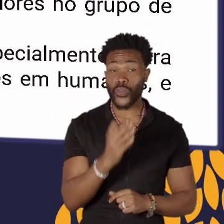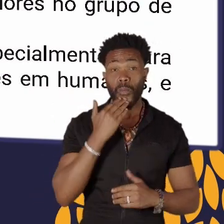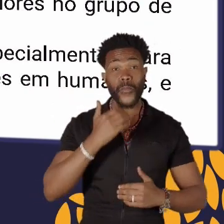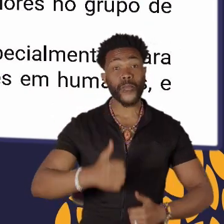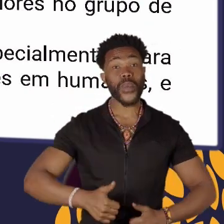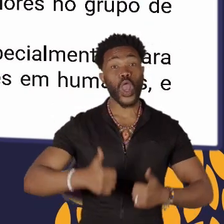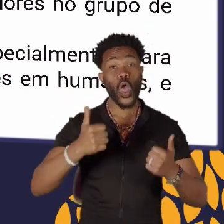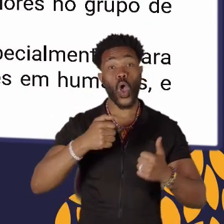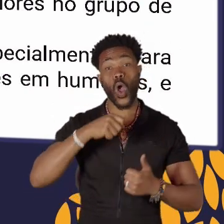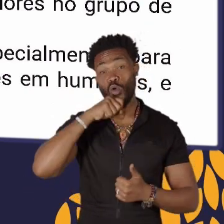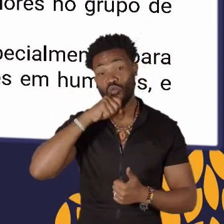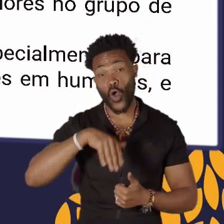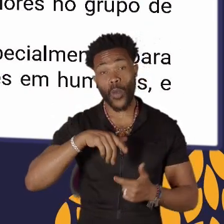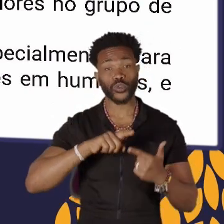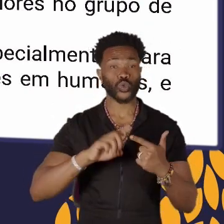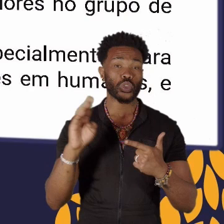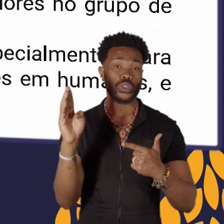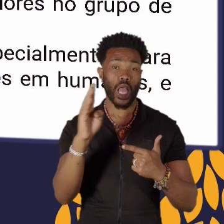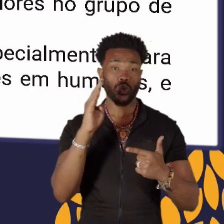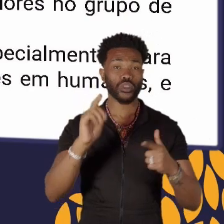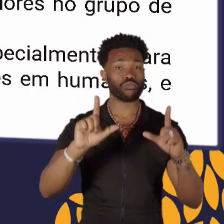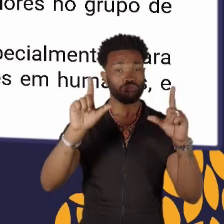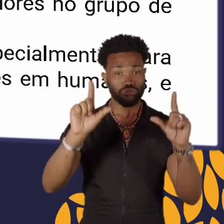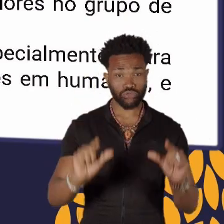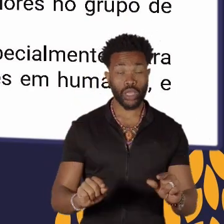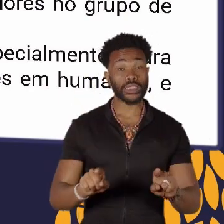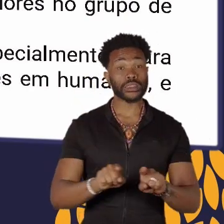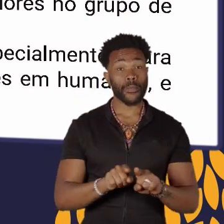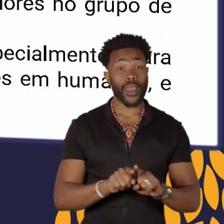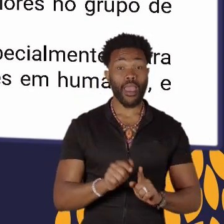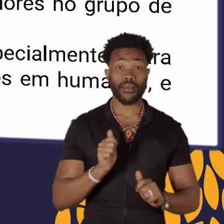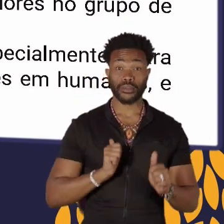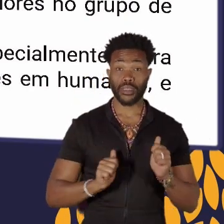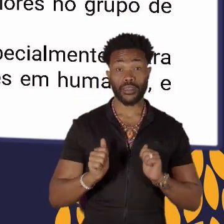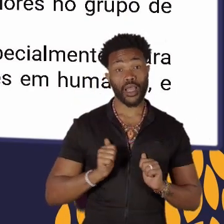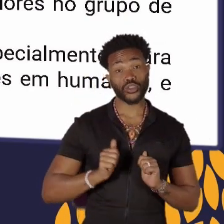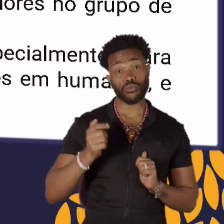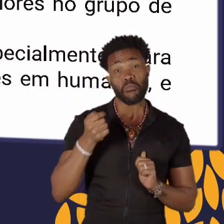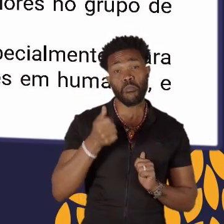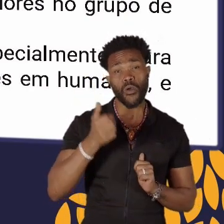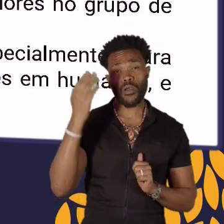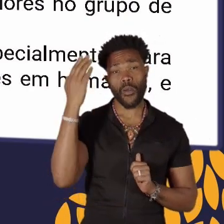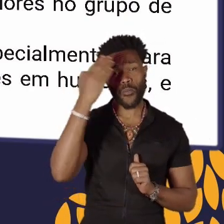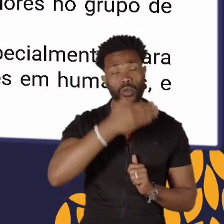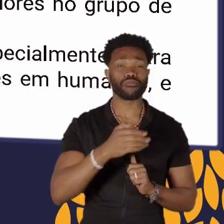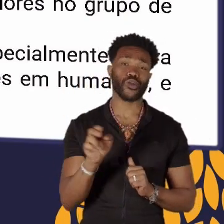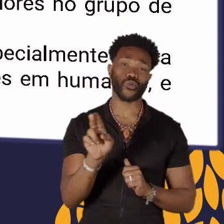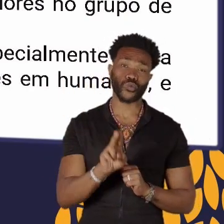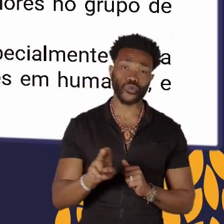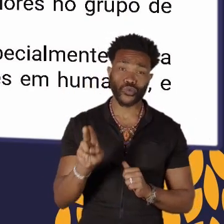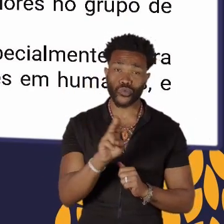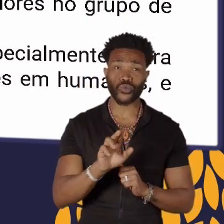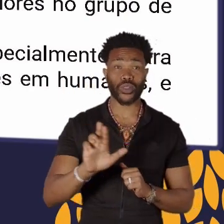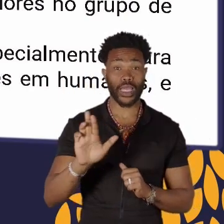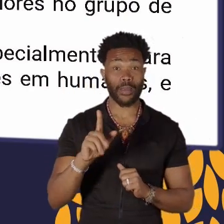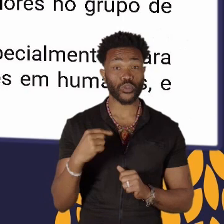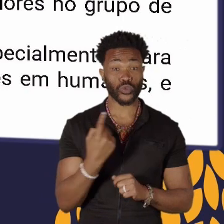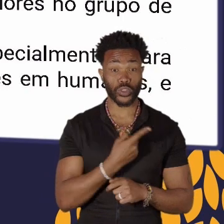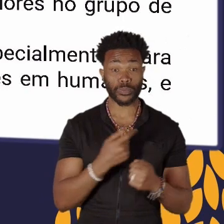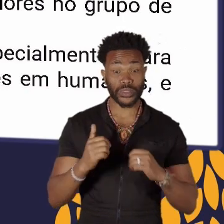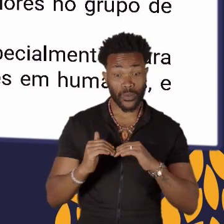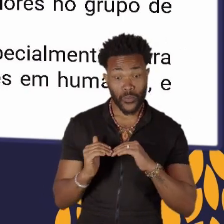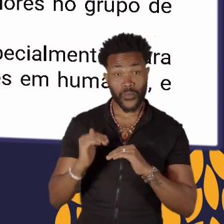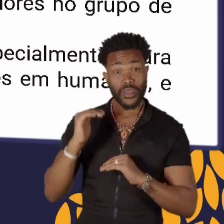de náuseas e vômitos. Na ansiedade, também tem poucas evidências que sugerem o uso de cannabis. A gente precisa